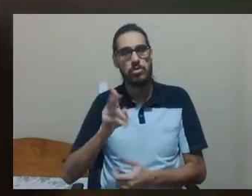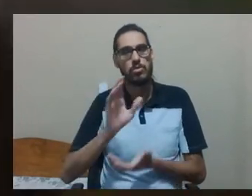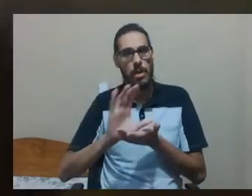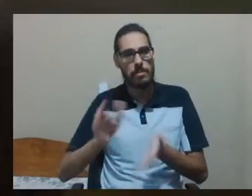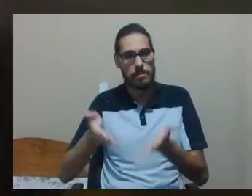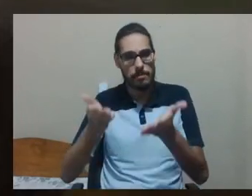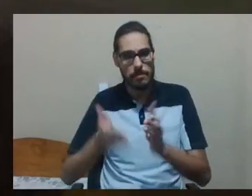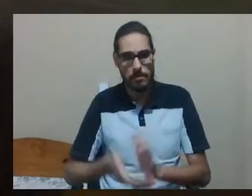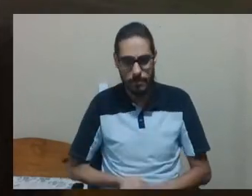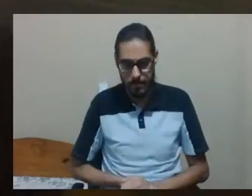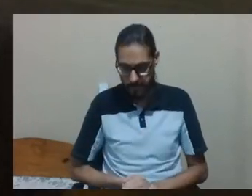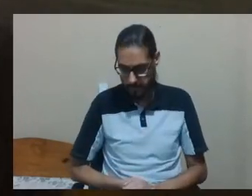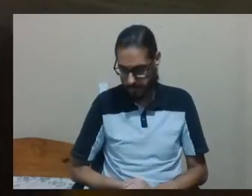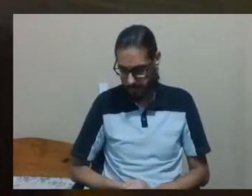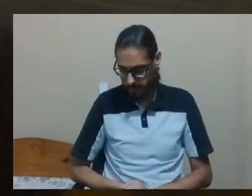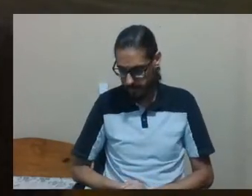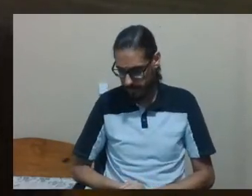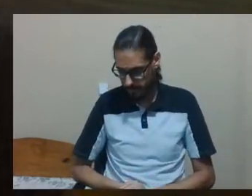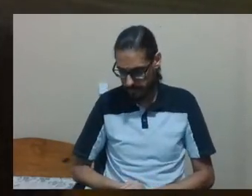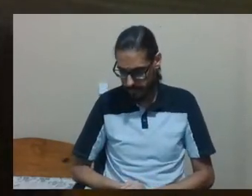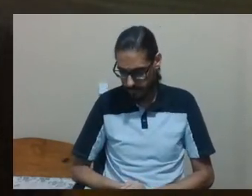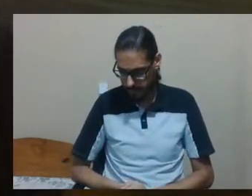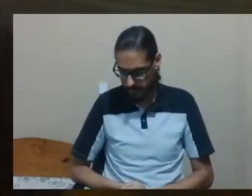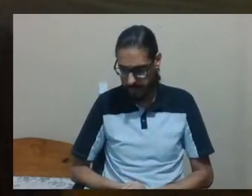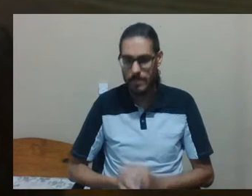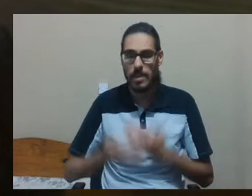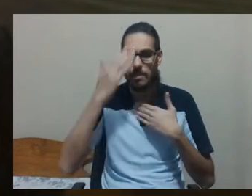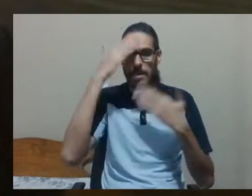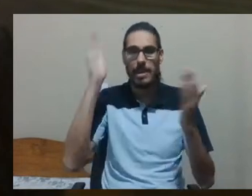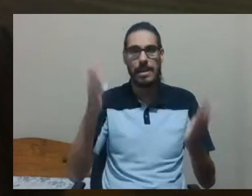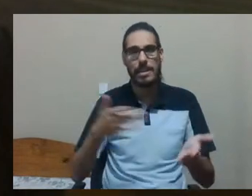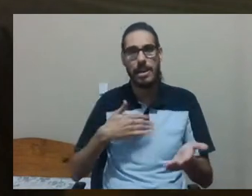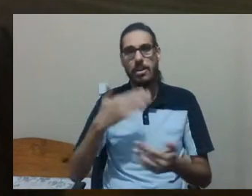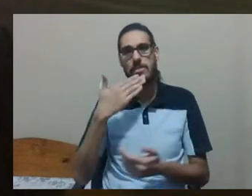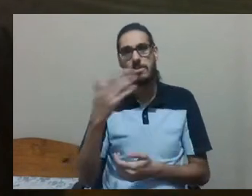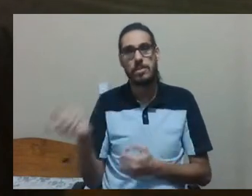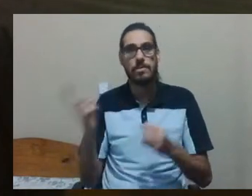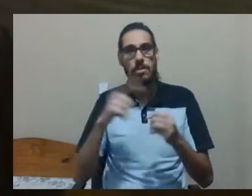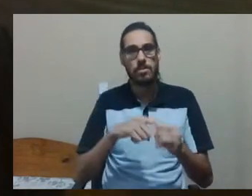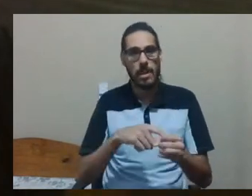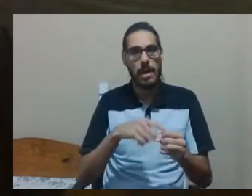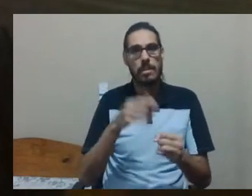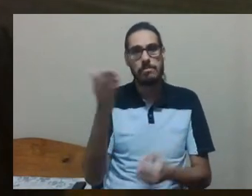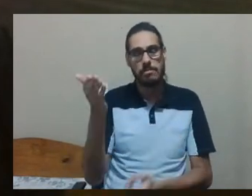Obrigada. Agora, eu gostaria de passar a palavra para o professor Adilson.